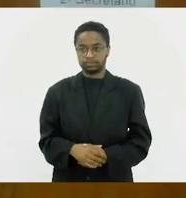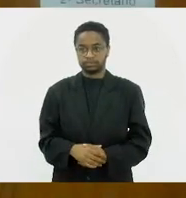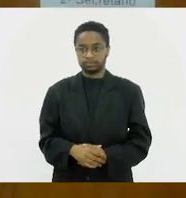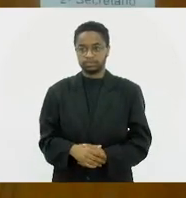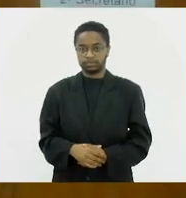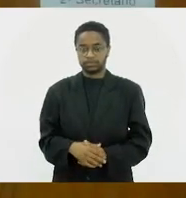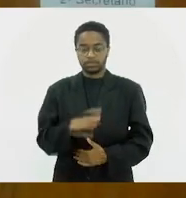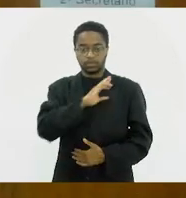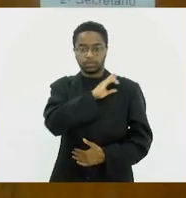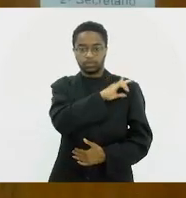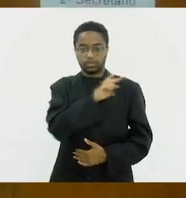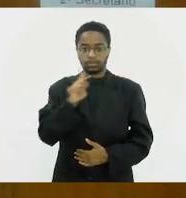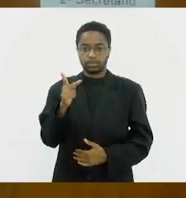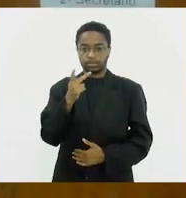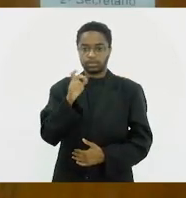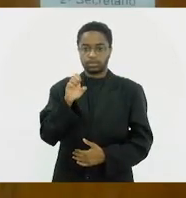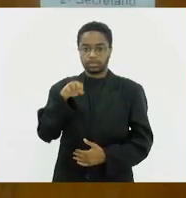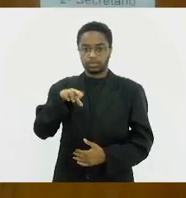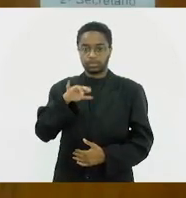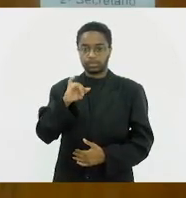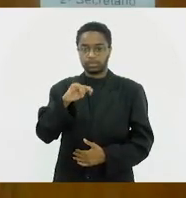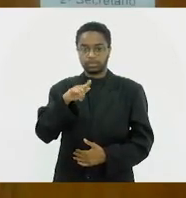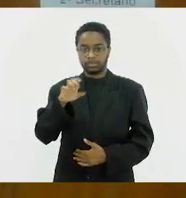Coronel Henrique.